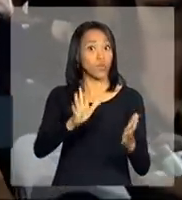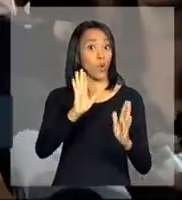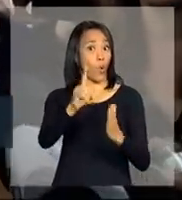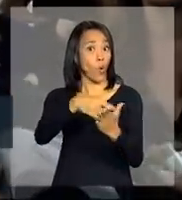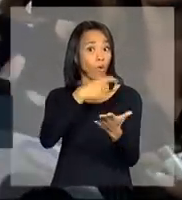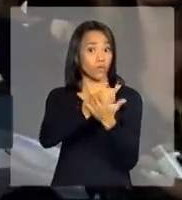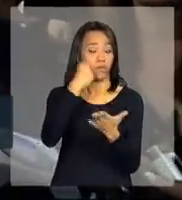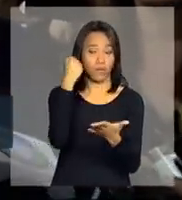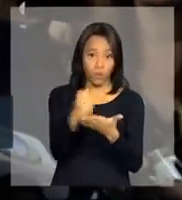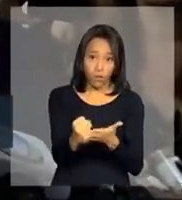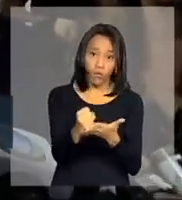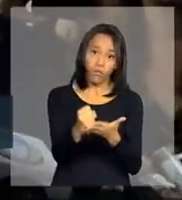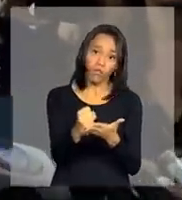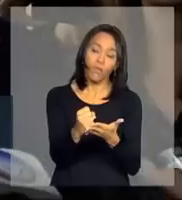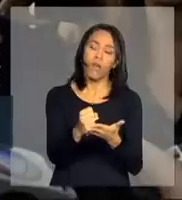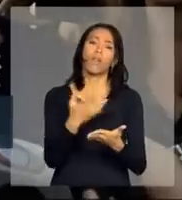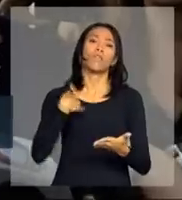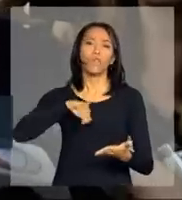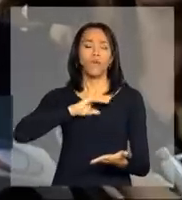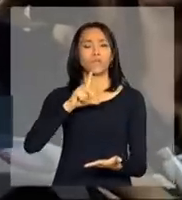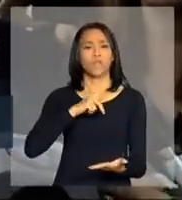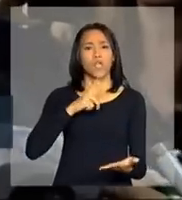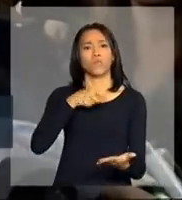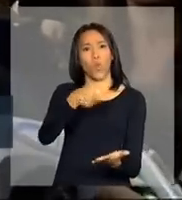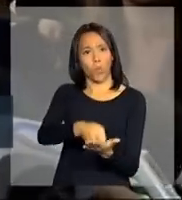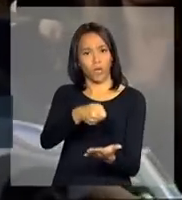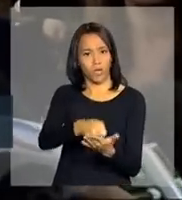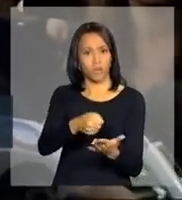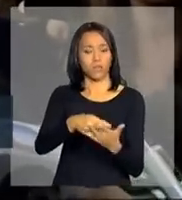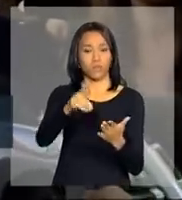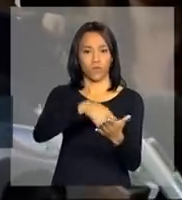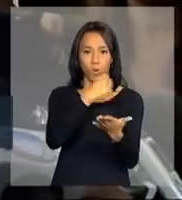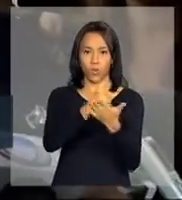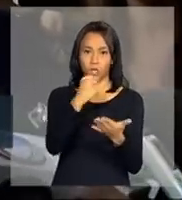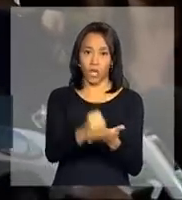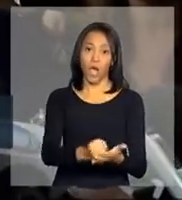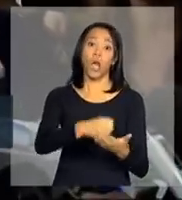contratar. Nós temos obrigação de contratar